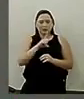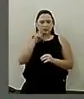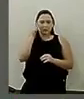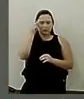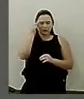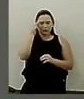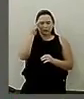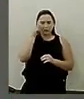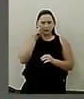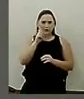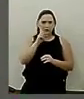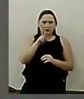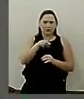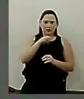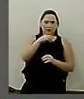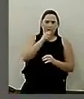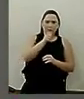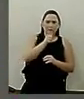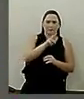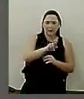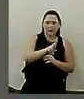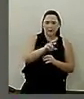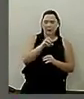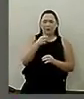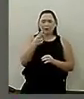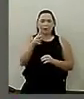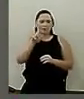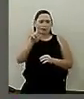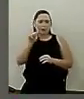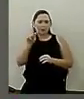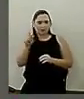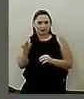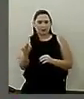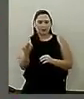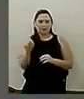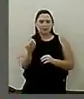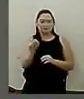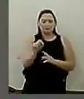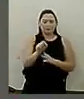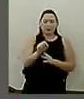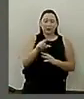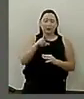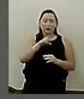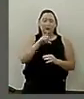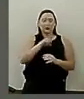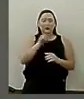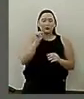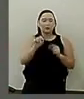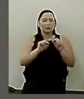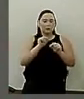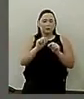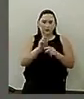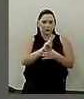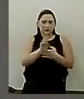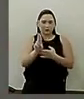é um mar ou é um lago? Do que se trata isso aqui? E esse nome,